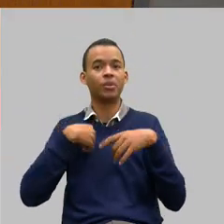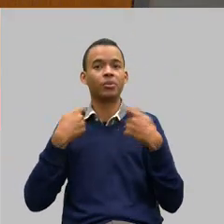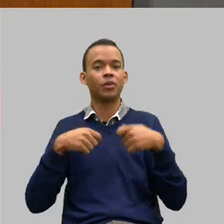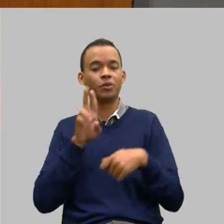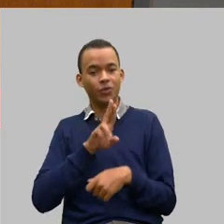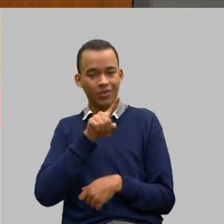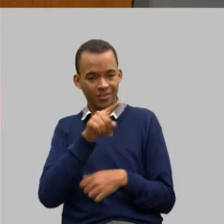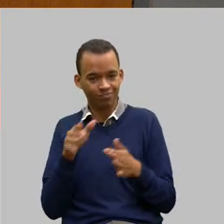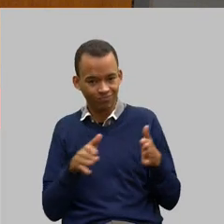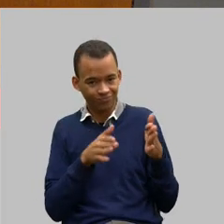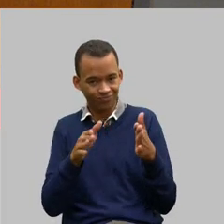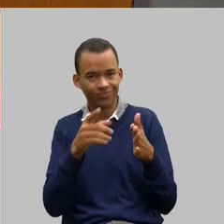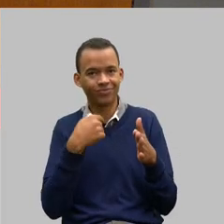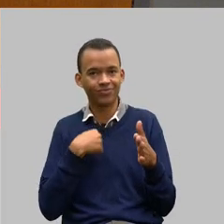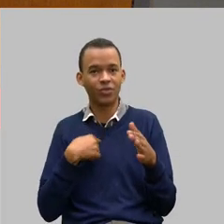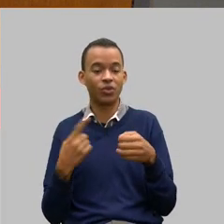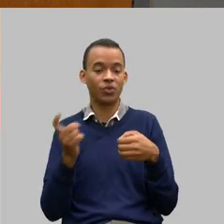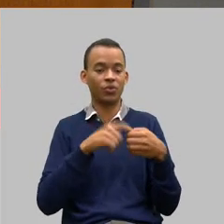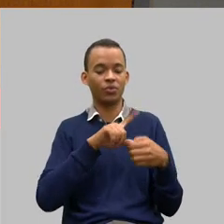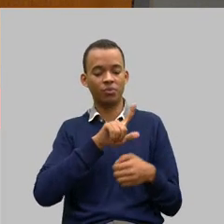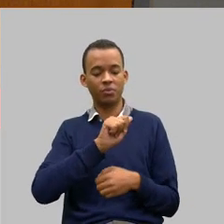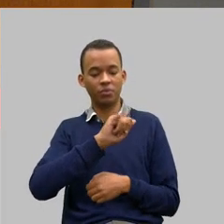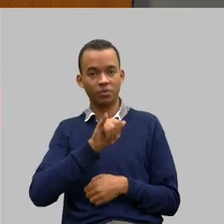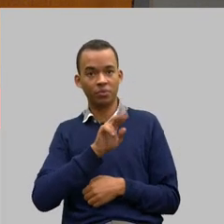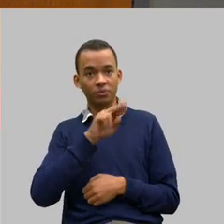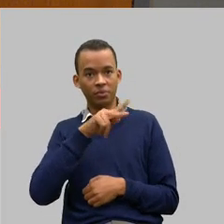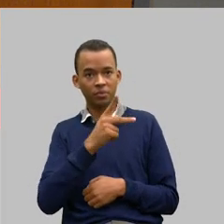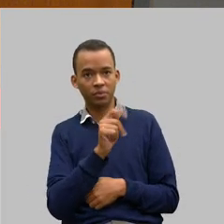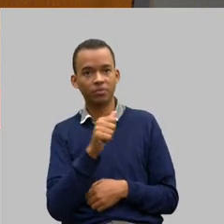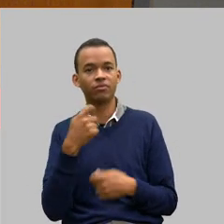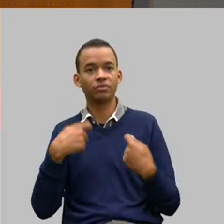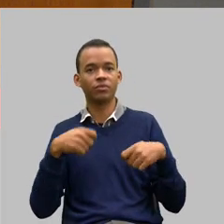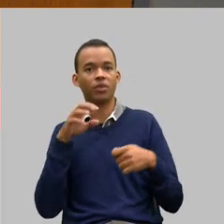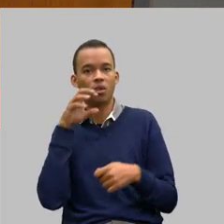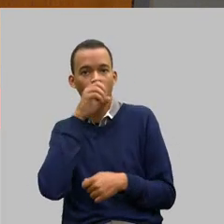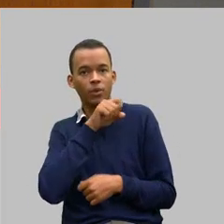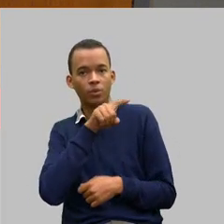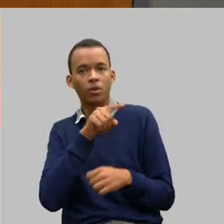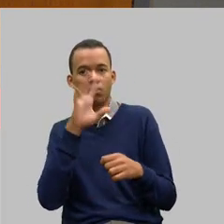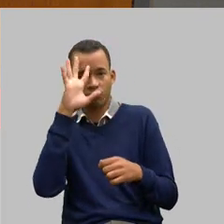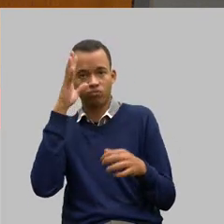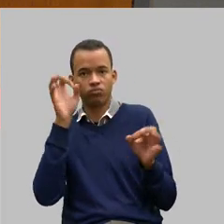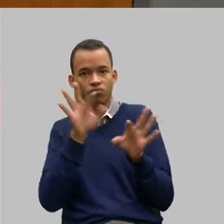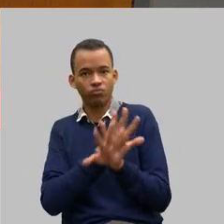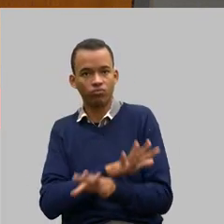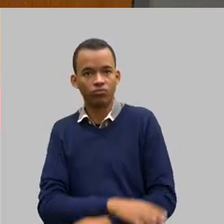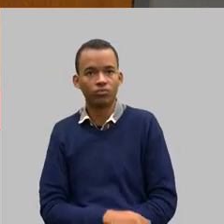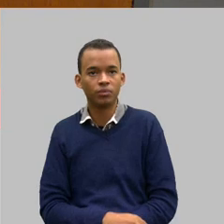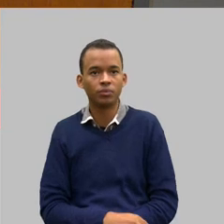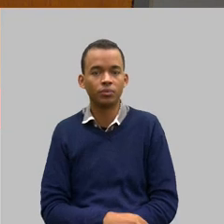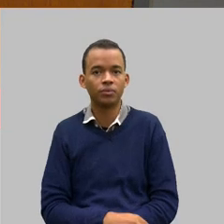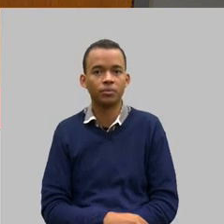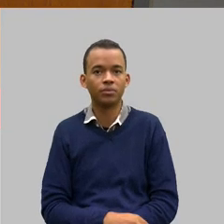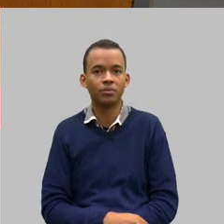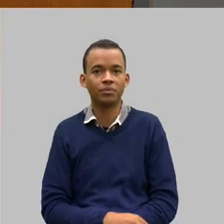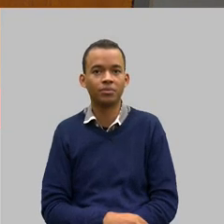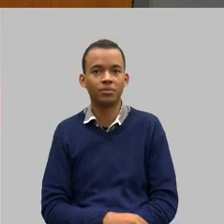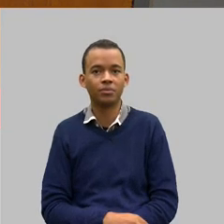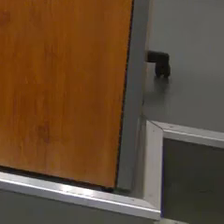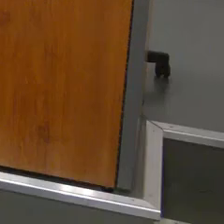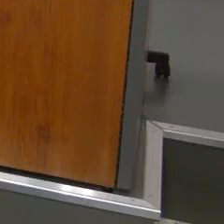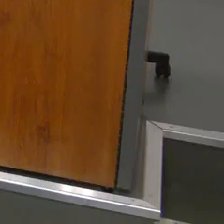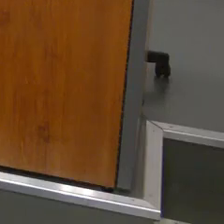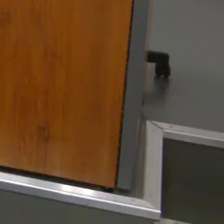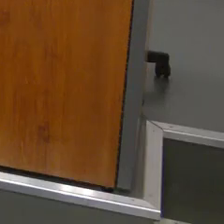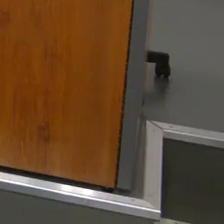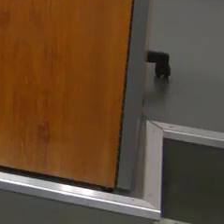para para deslocar para lainha e realmente é uma estrada que que a gente precisa dar uma solução Deputado Enes para as